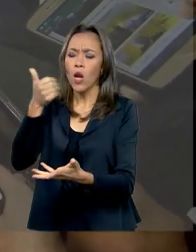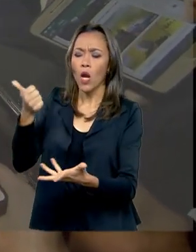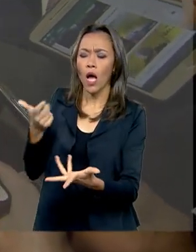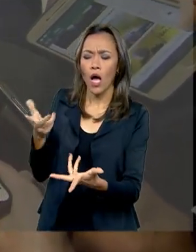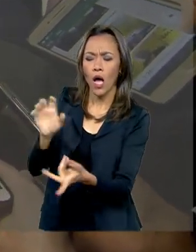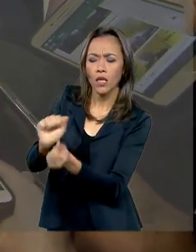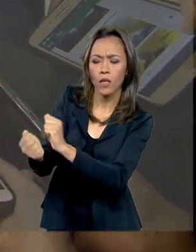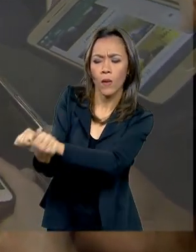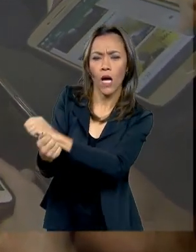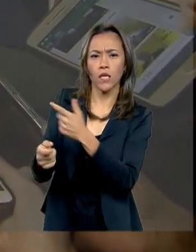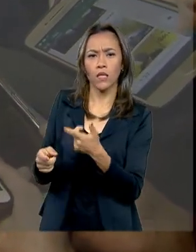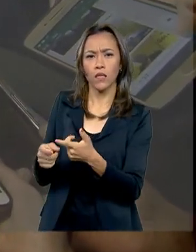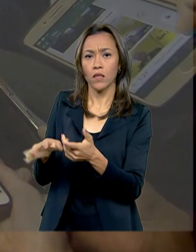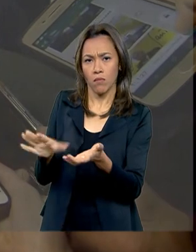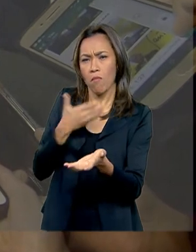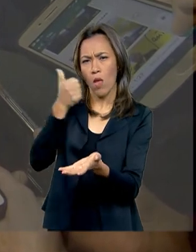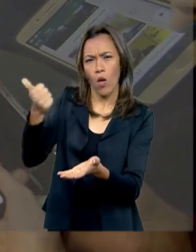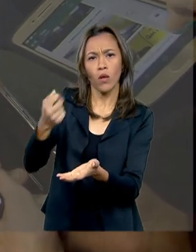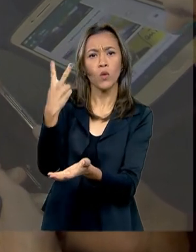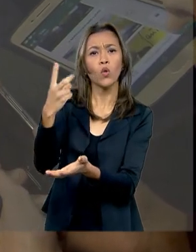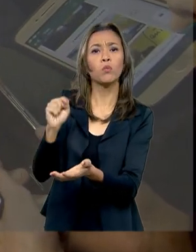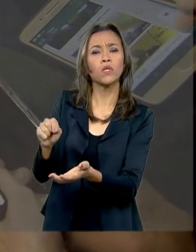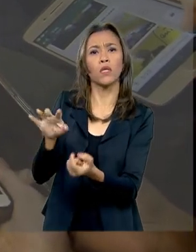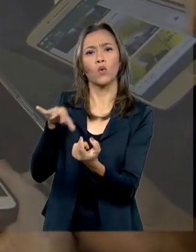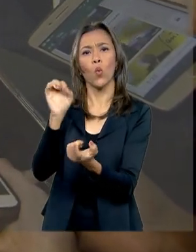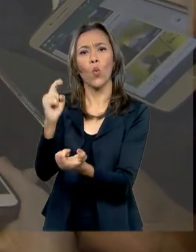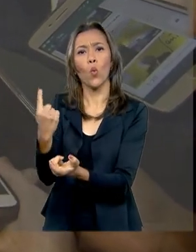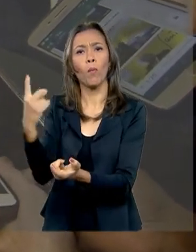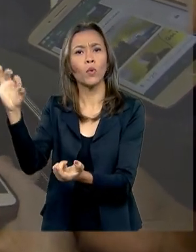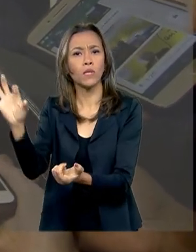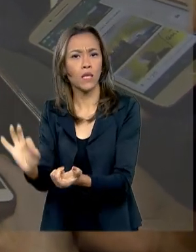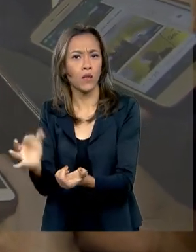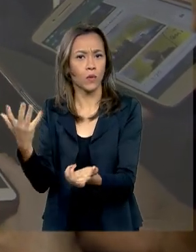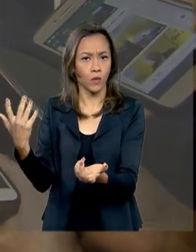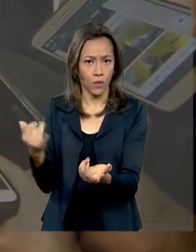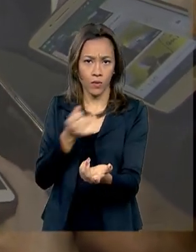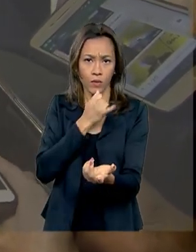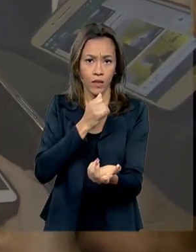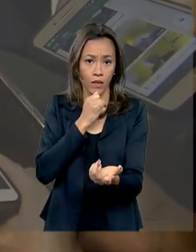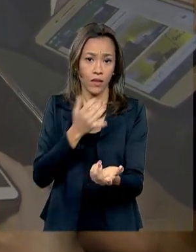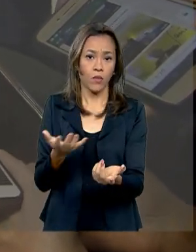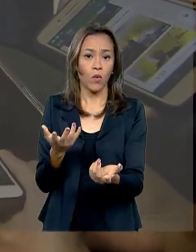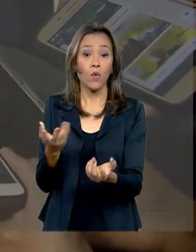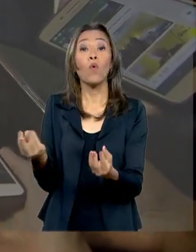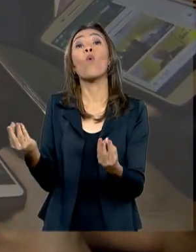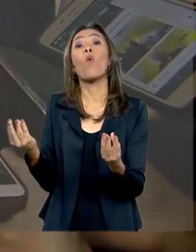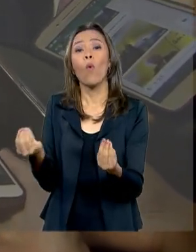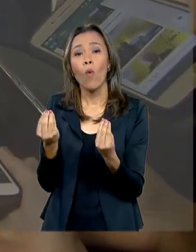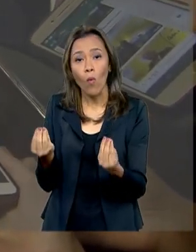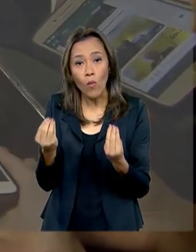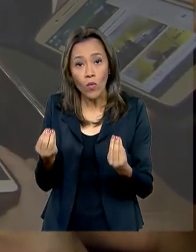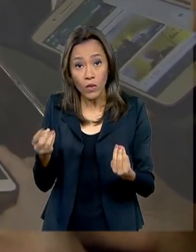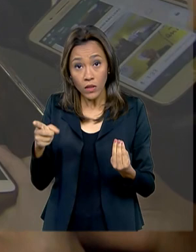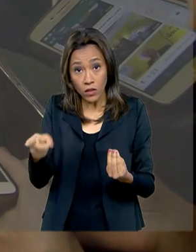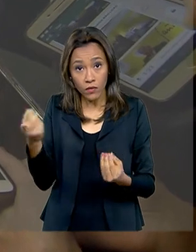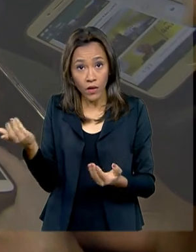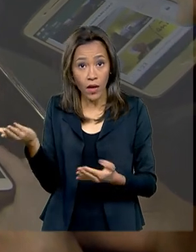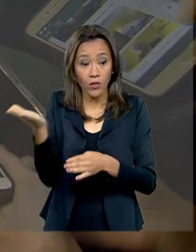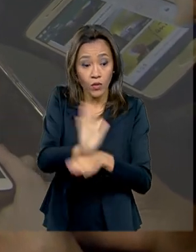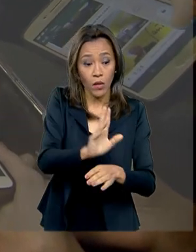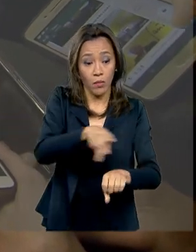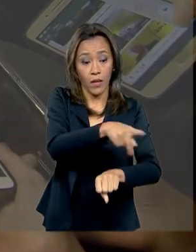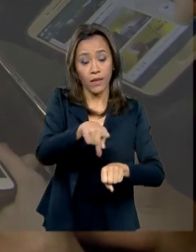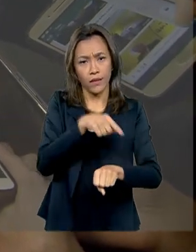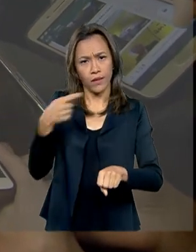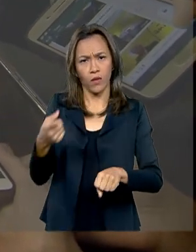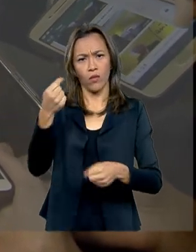que seja 2%, 1% do pré-sal, por exemplo. Você imagina quanto que isso é de retorno para o país. Então, o